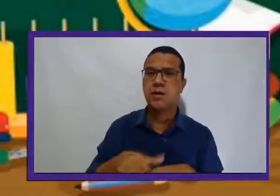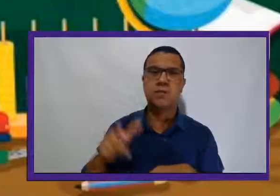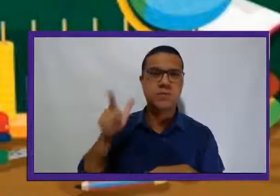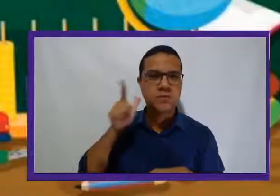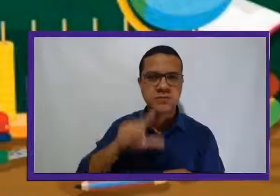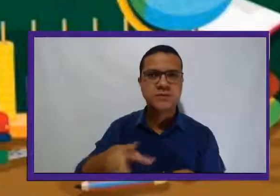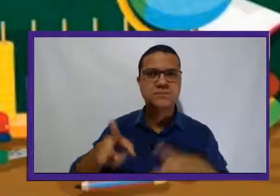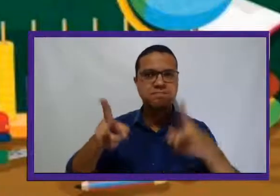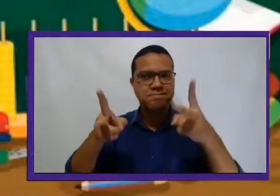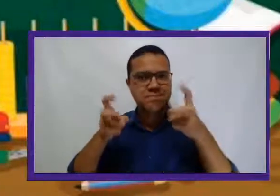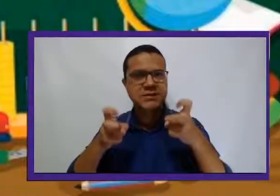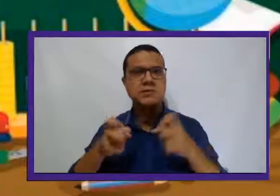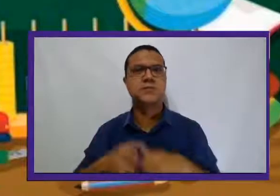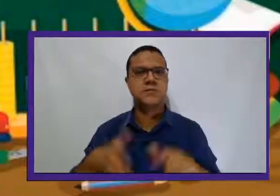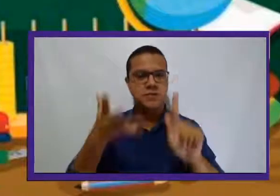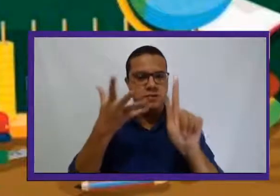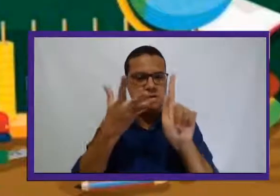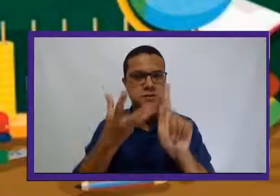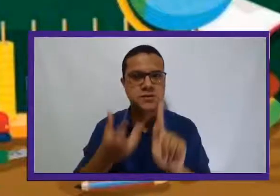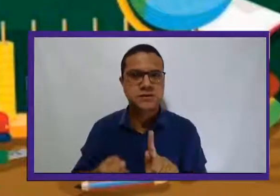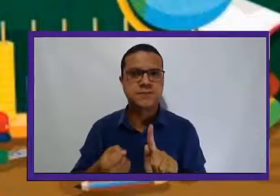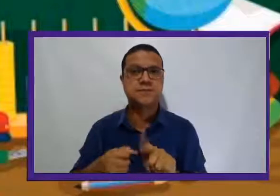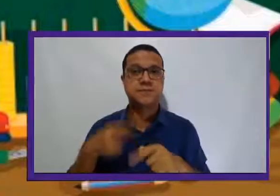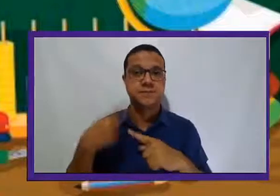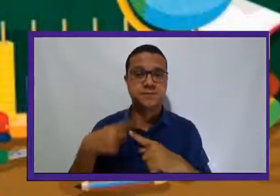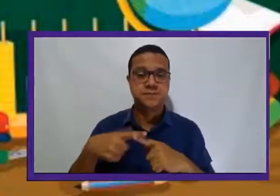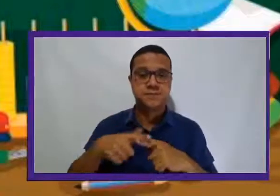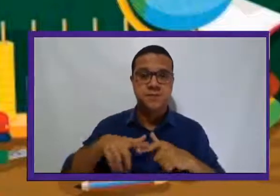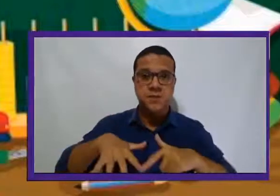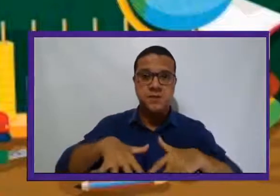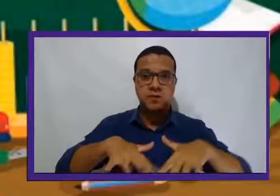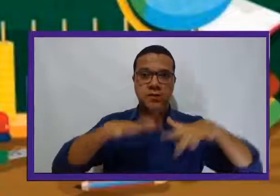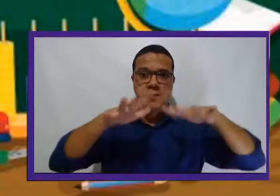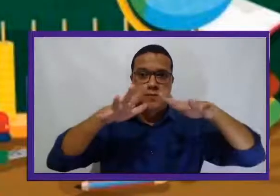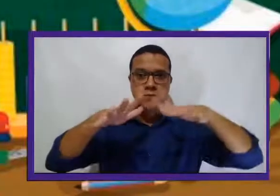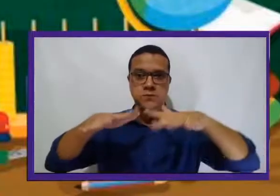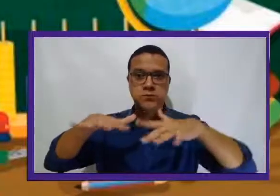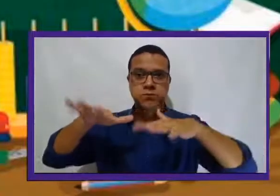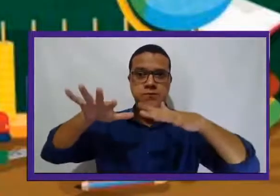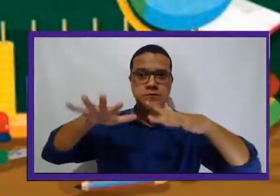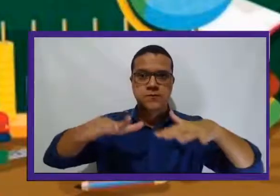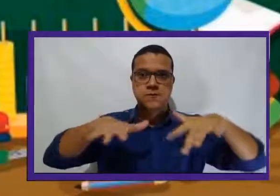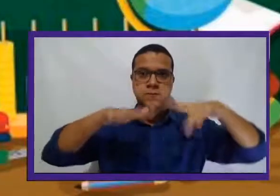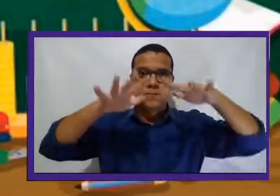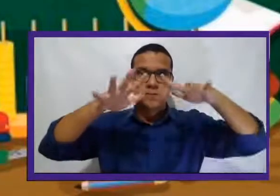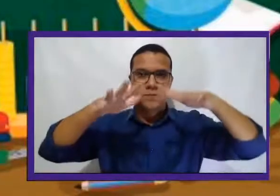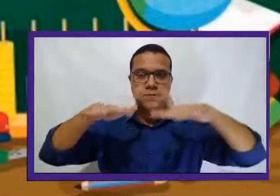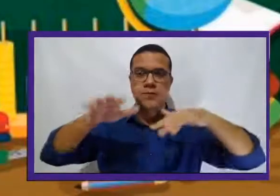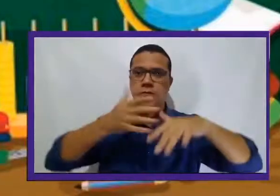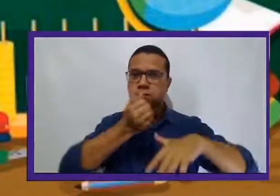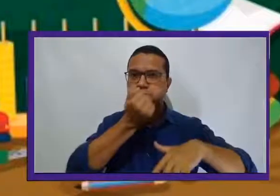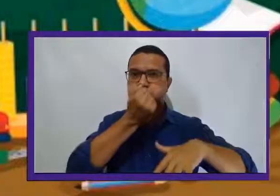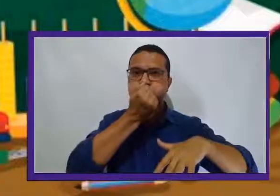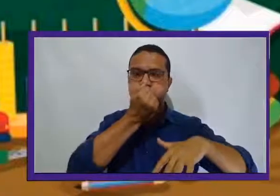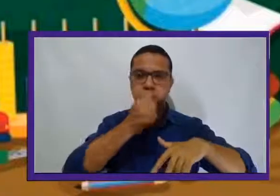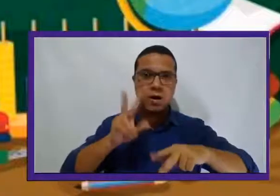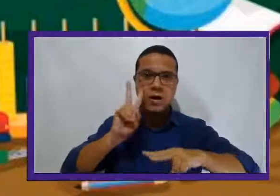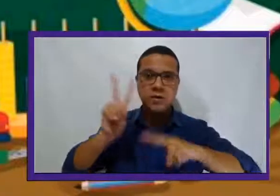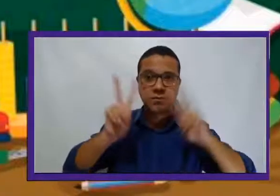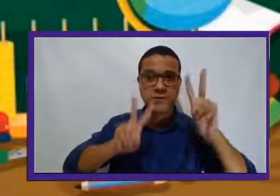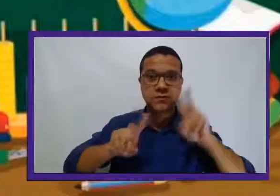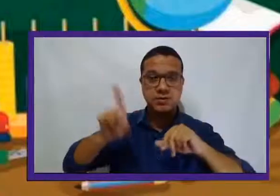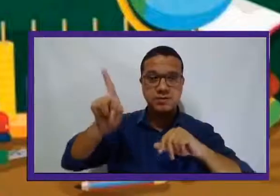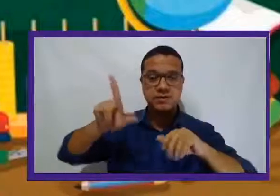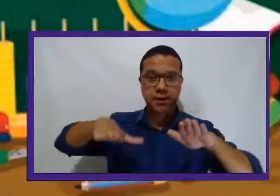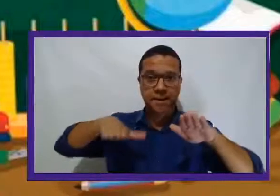água Nós conseguimos Perceber essa atração Por quê? Porque as marés Elas ficam cheias Observe essa imagem De